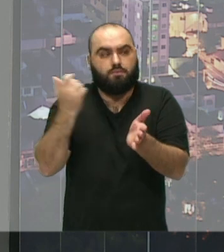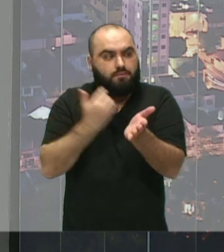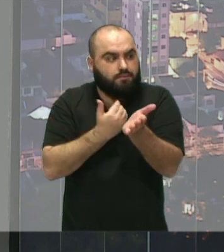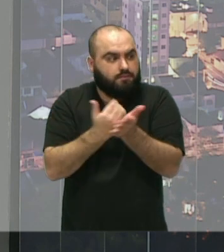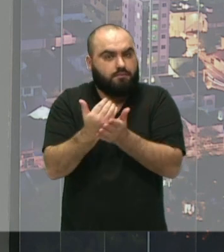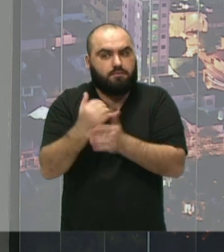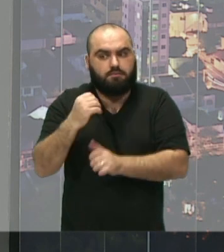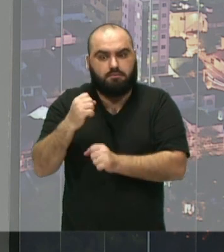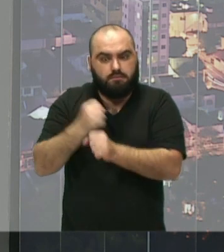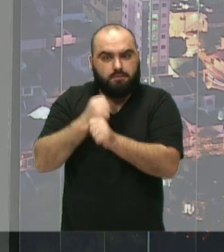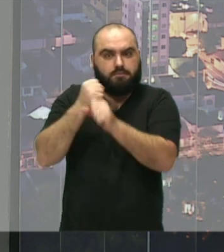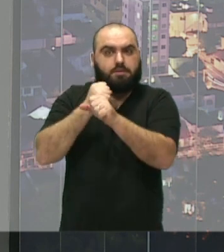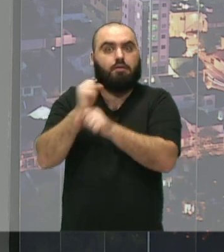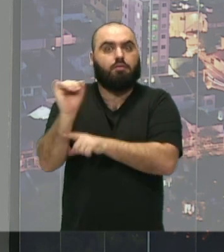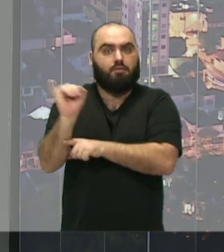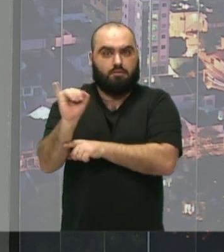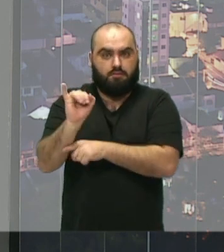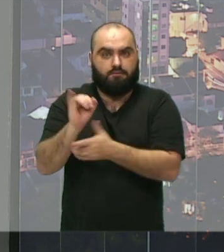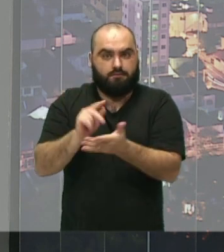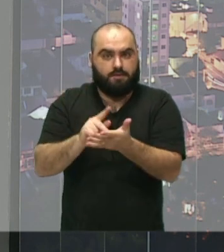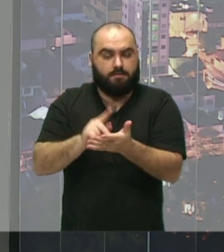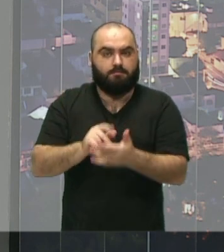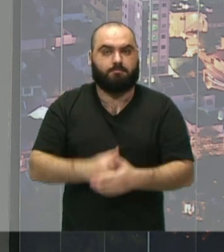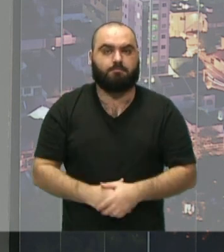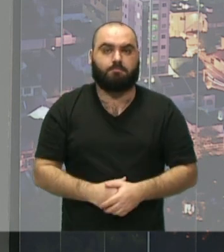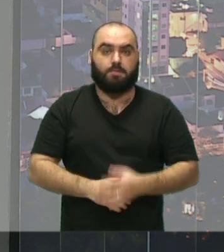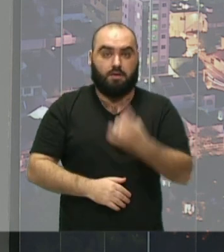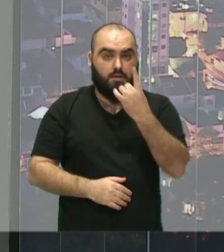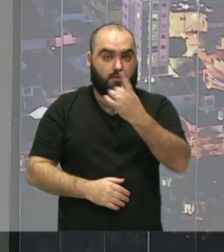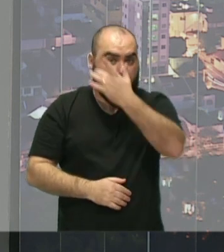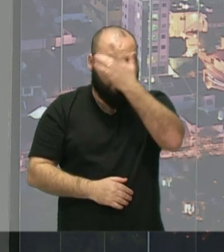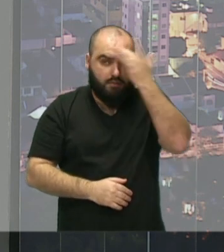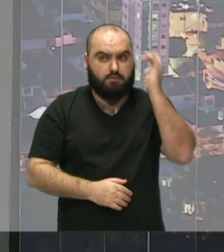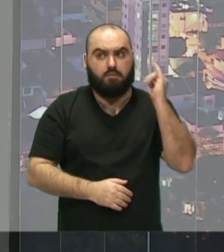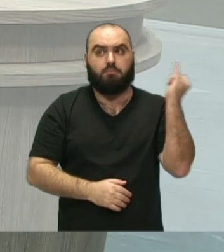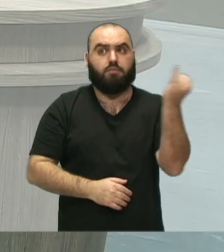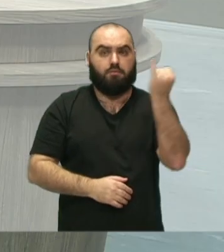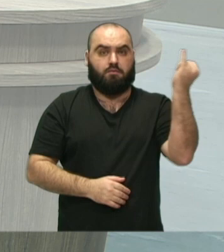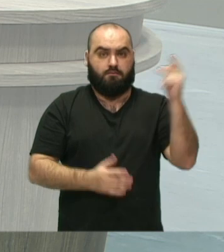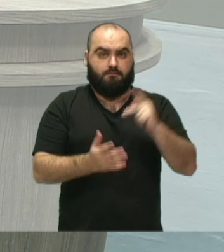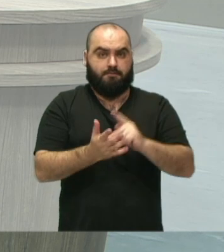a construir Itajaí, né, e um dos expoentes mais importantes.